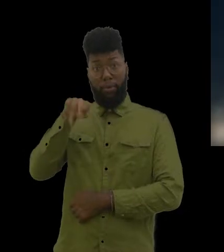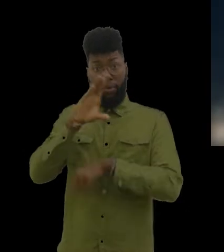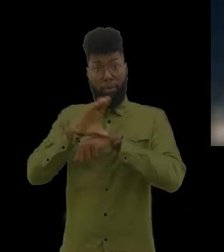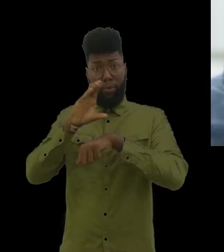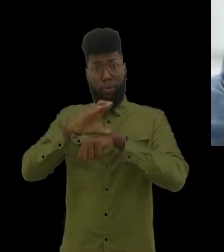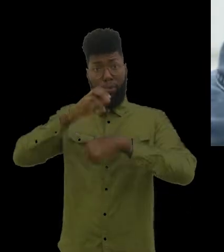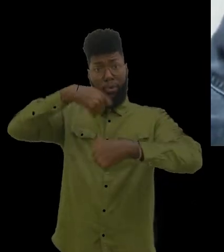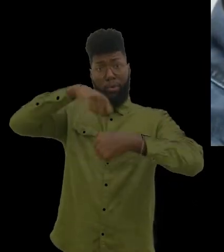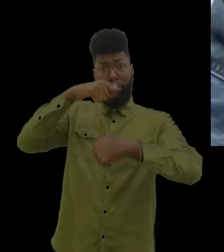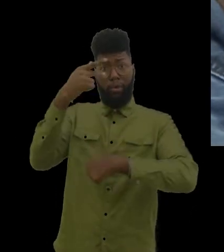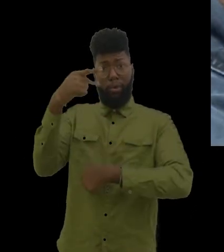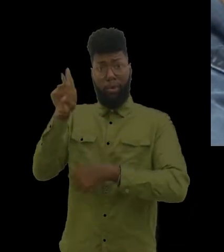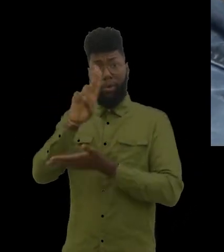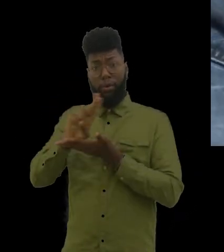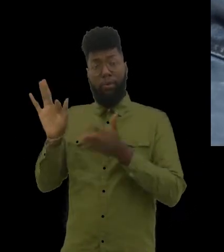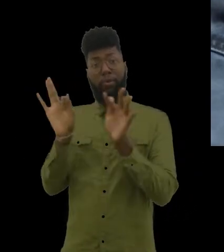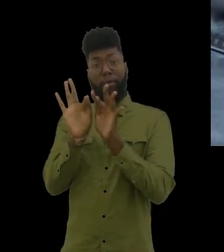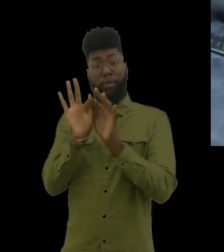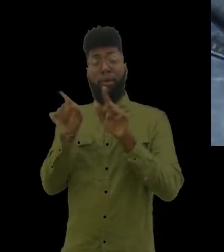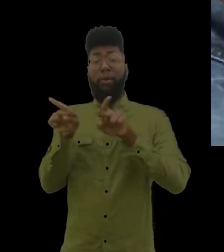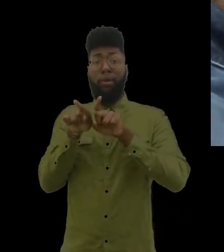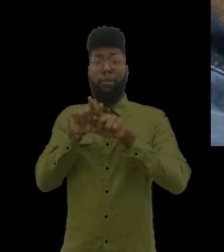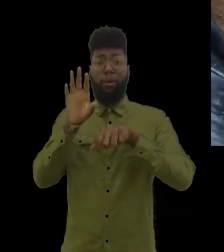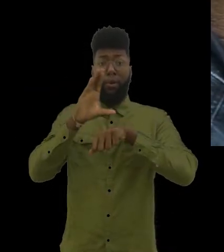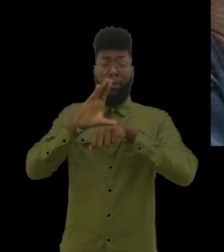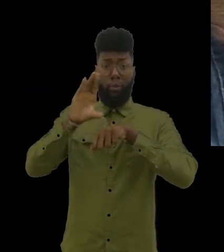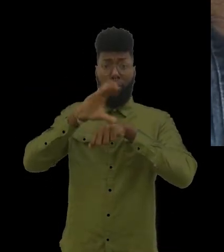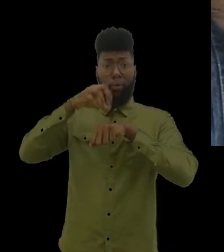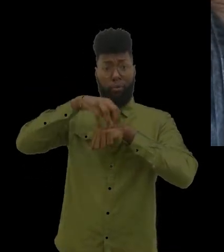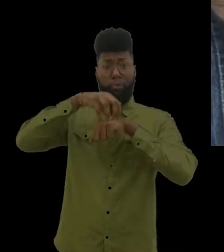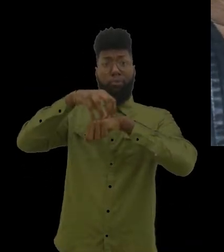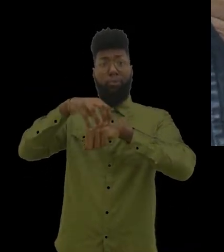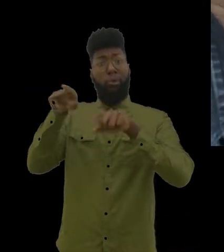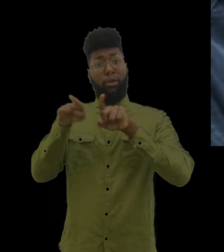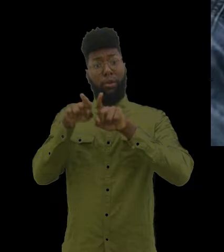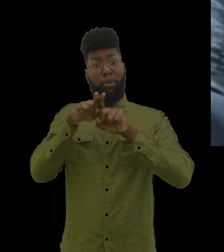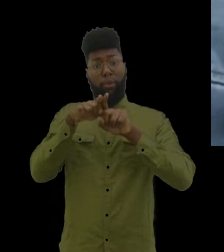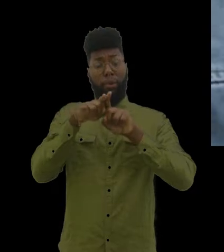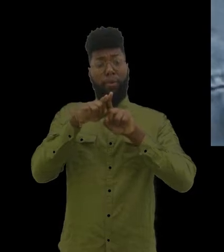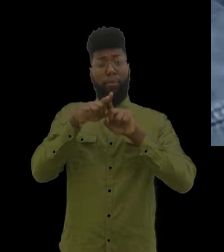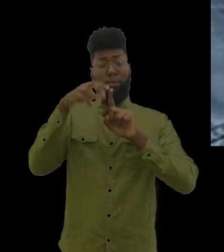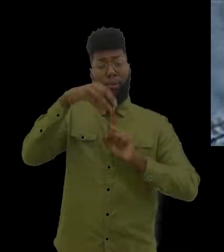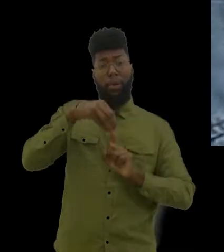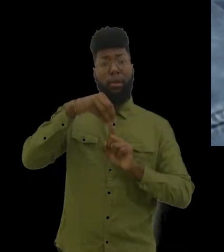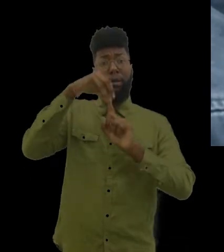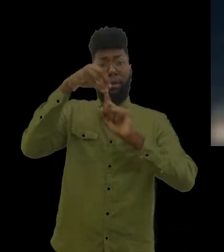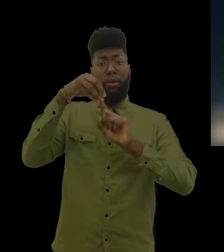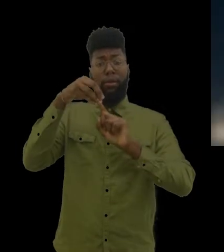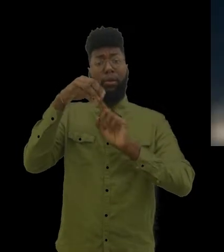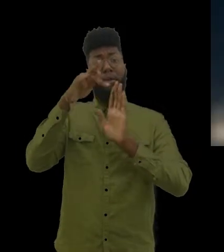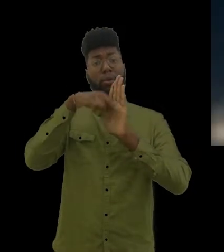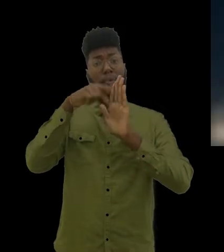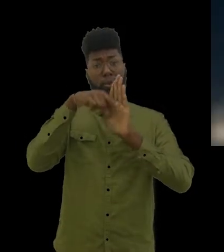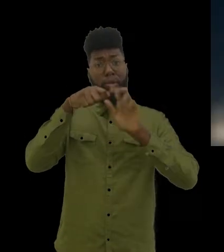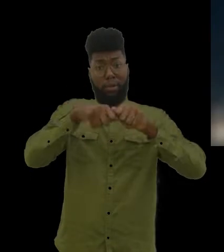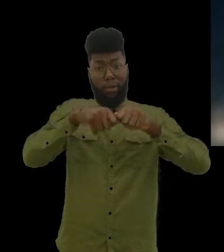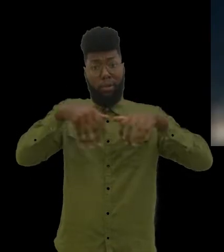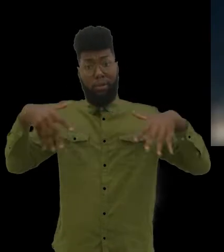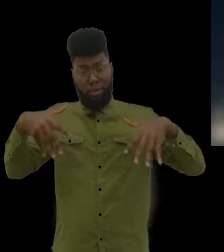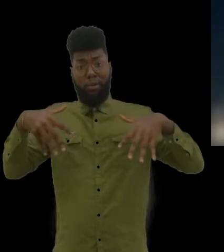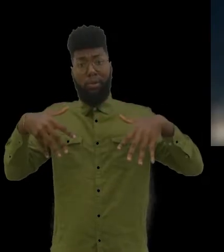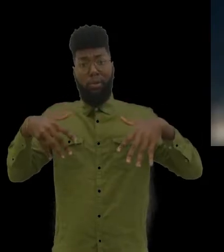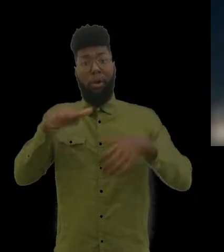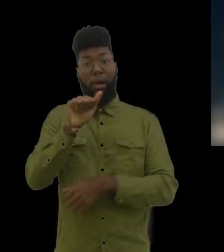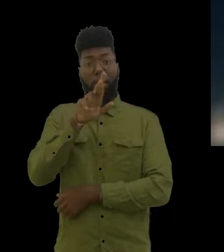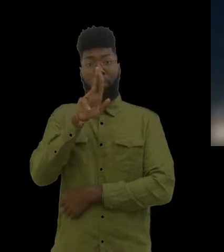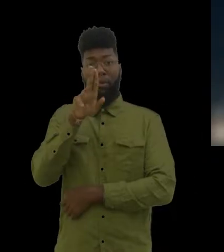Fevale e também do curso de turismo. E também sou líder do projeto de extensão universitária Aruanda,